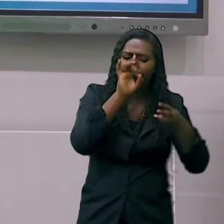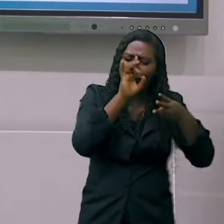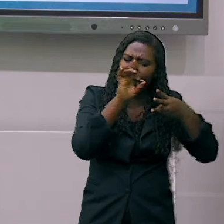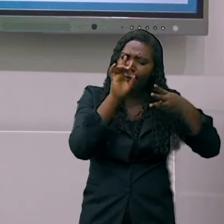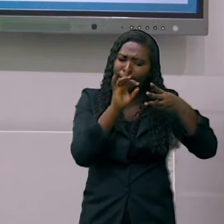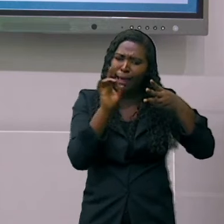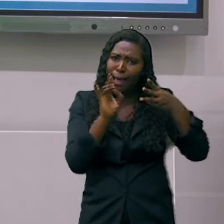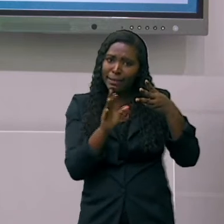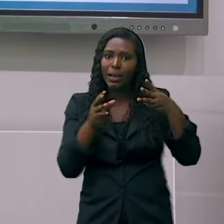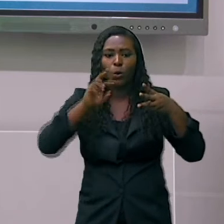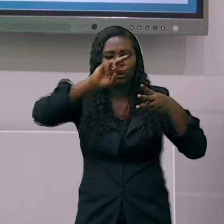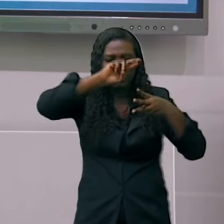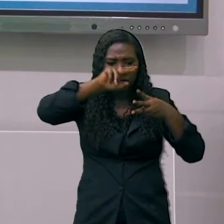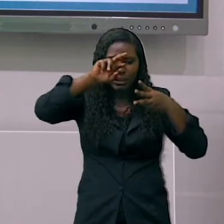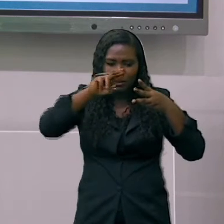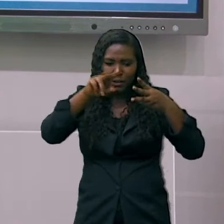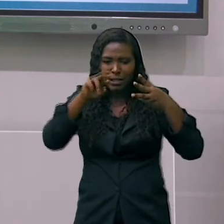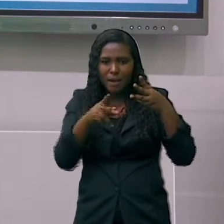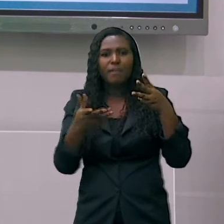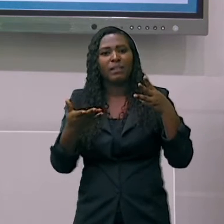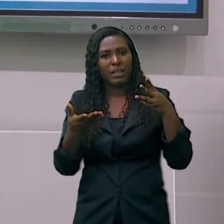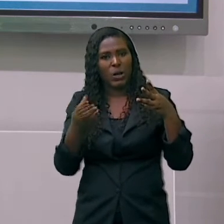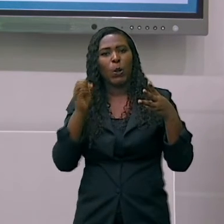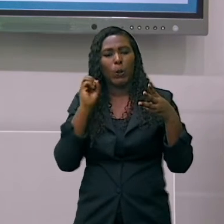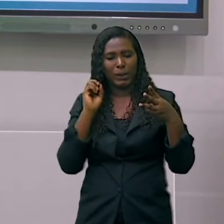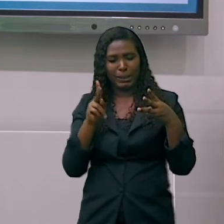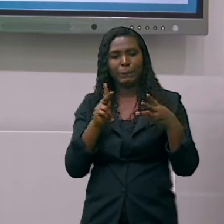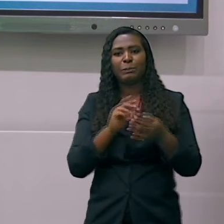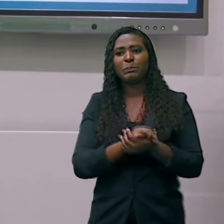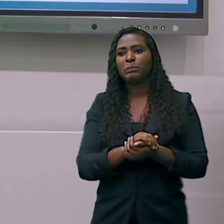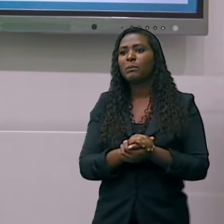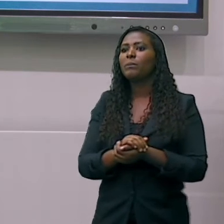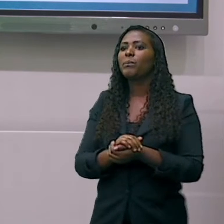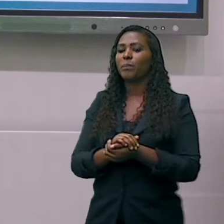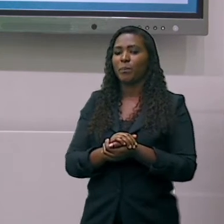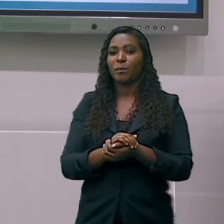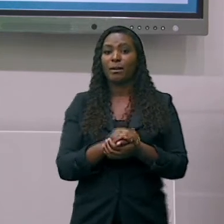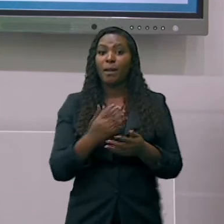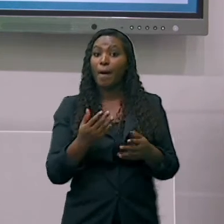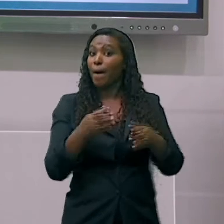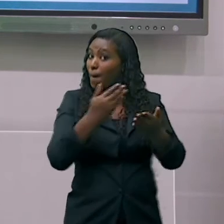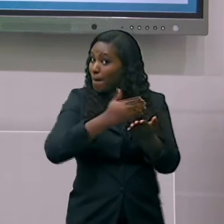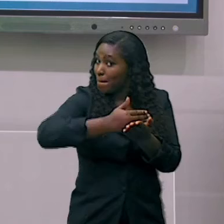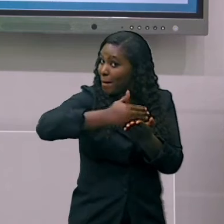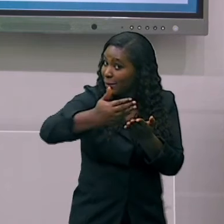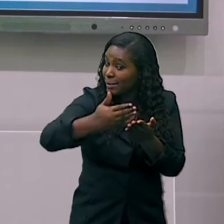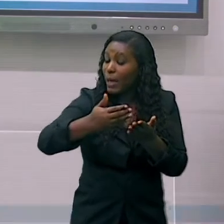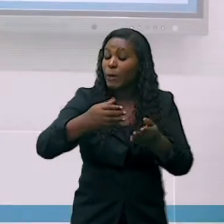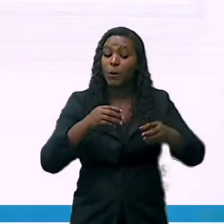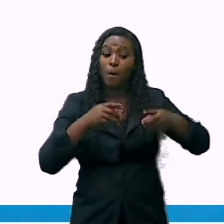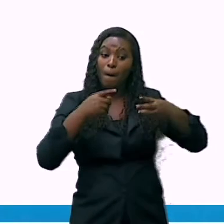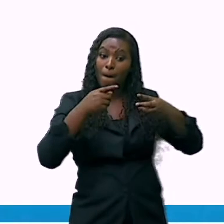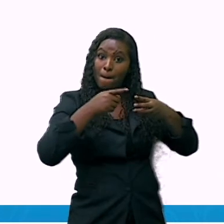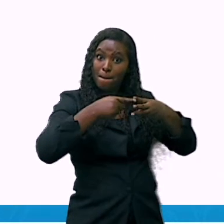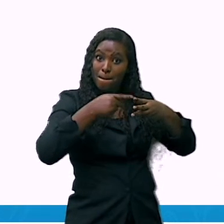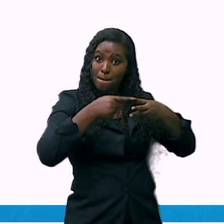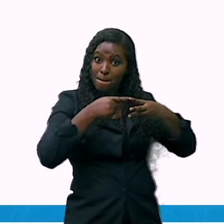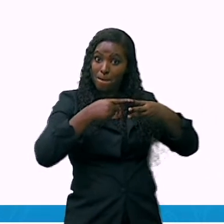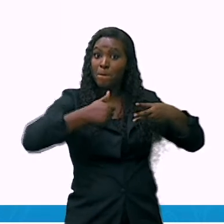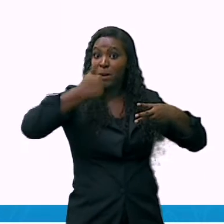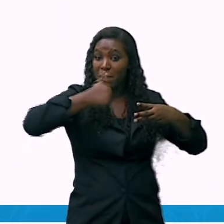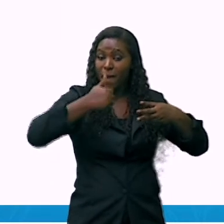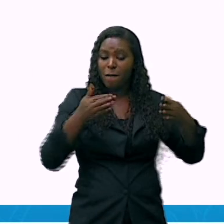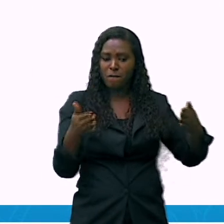que diferem cada um dos tipos de mares. Bom, a começar pelo mar